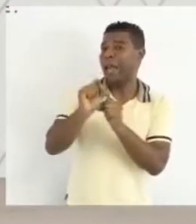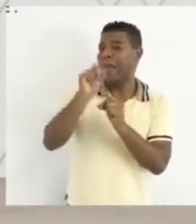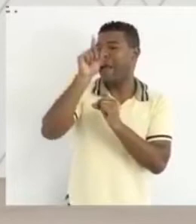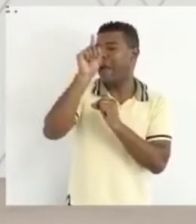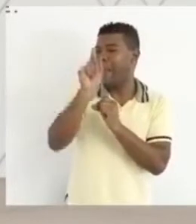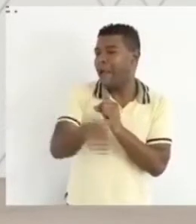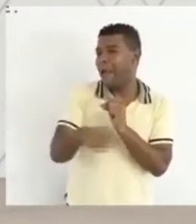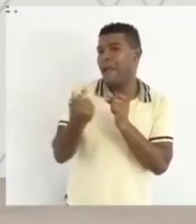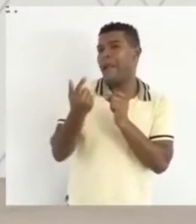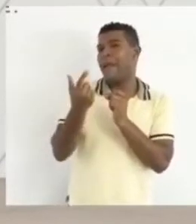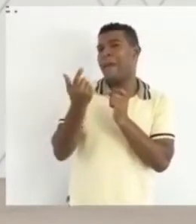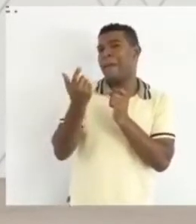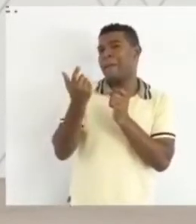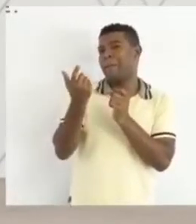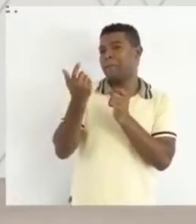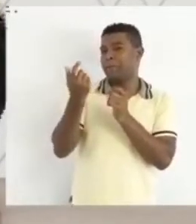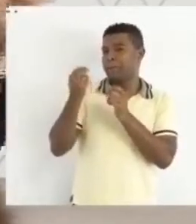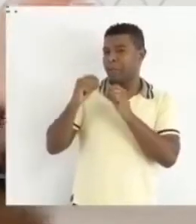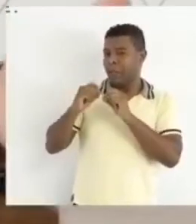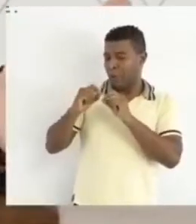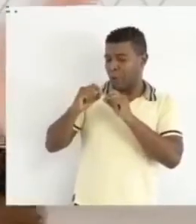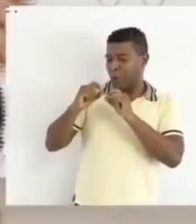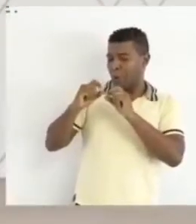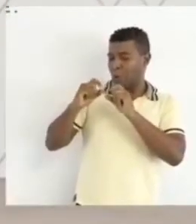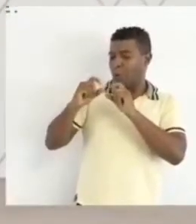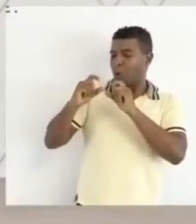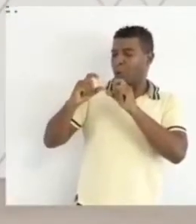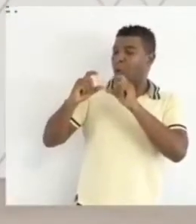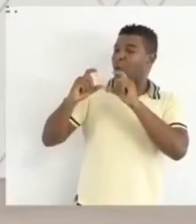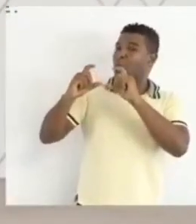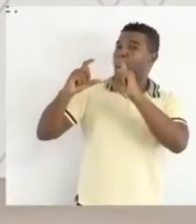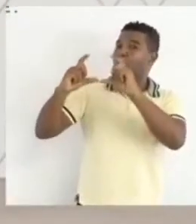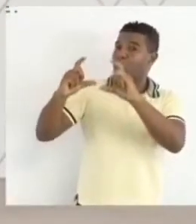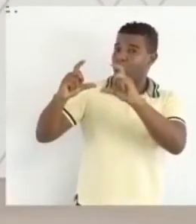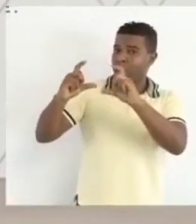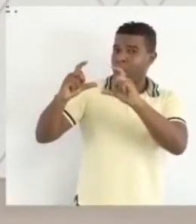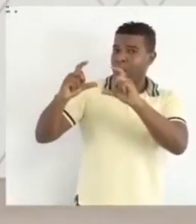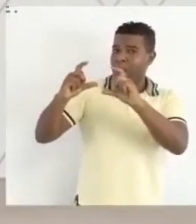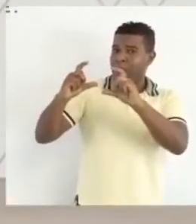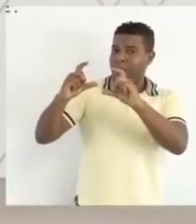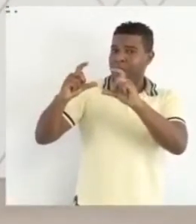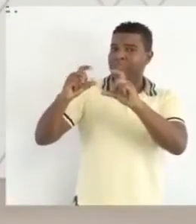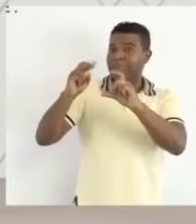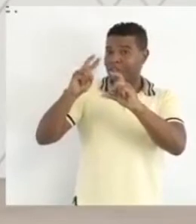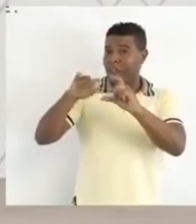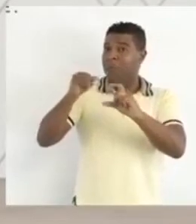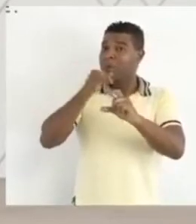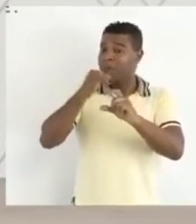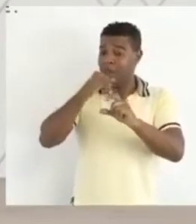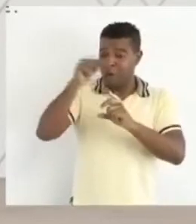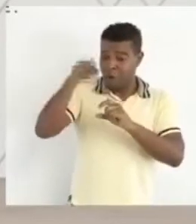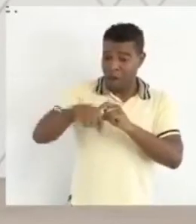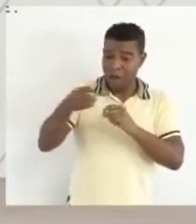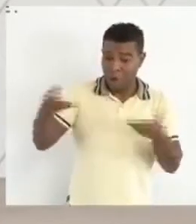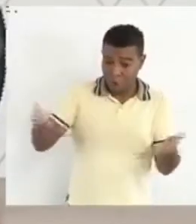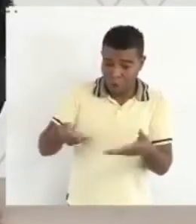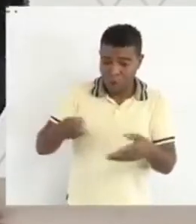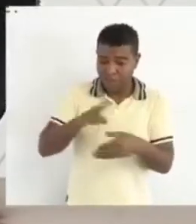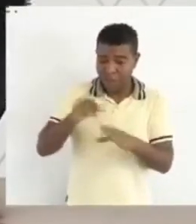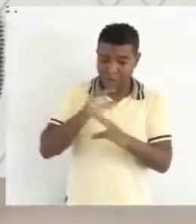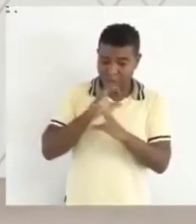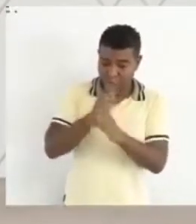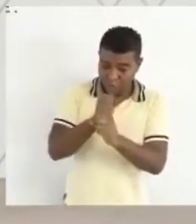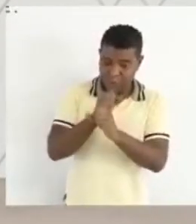um somatório de casos confirmados maior do que amanhã, porque isso vai ser natural. A cada dia a gente soma mais casos, então vai